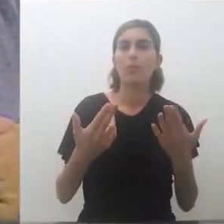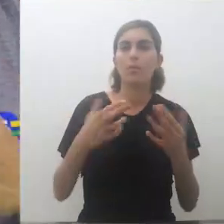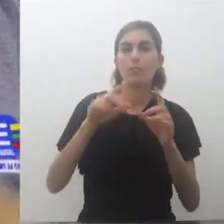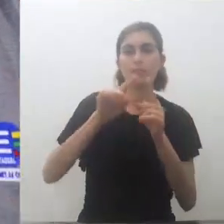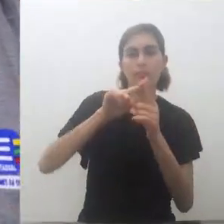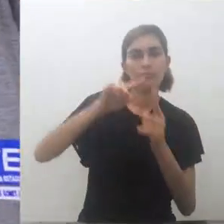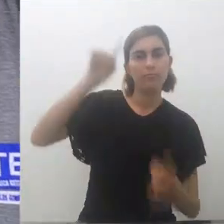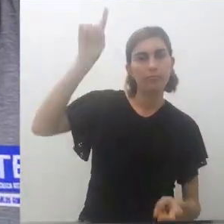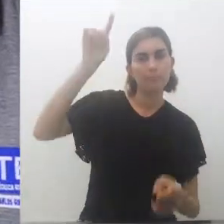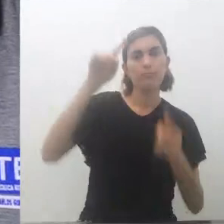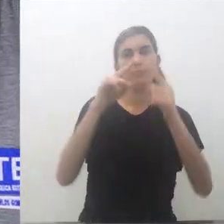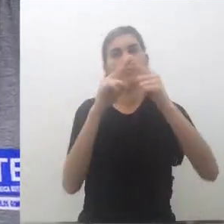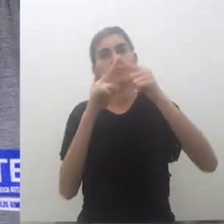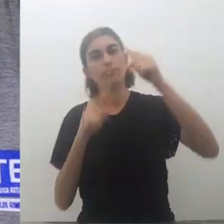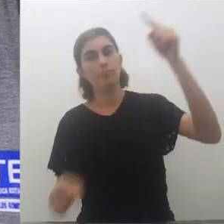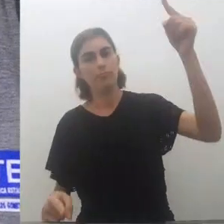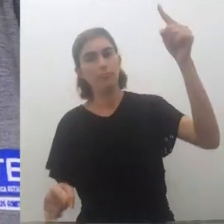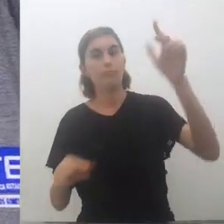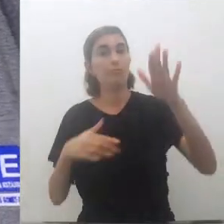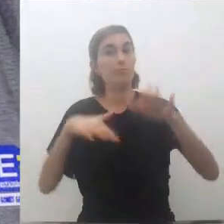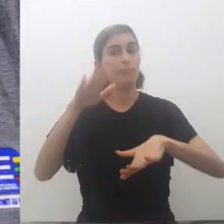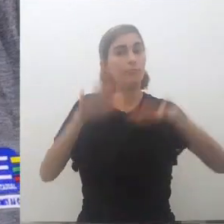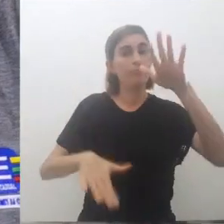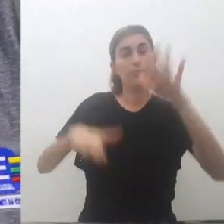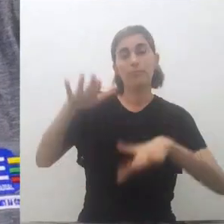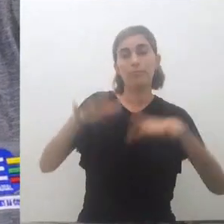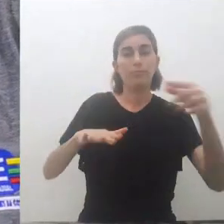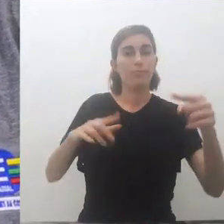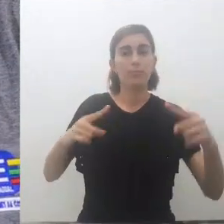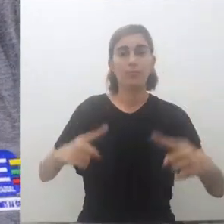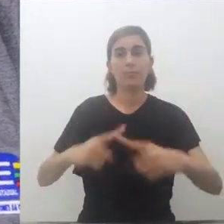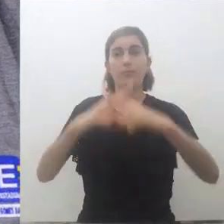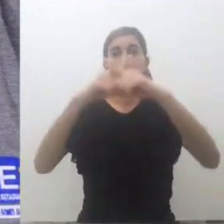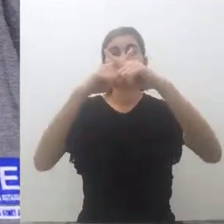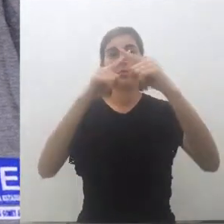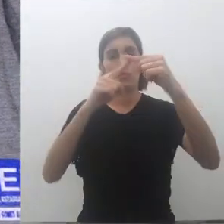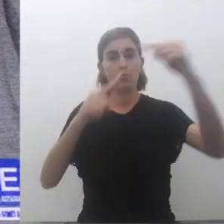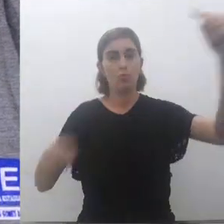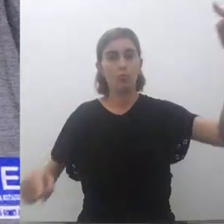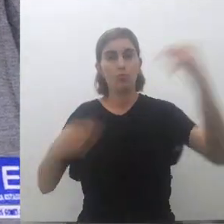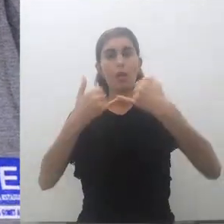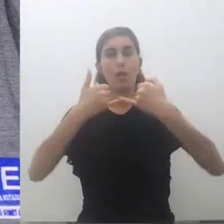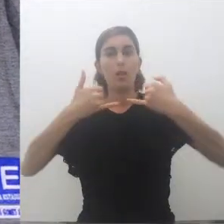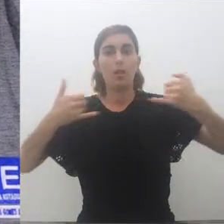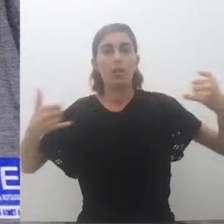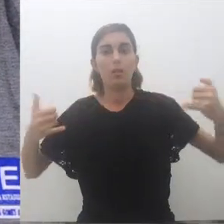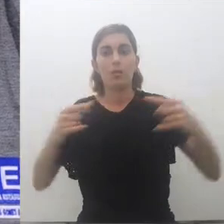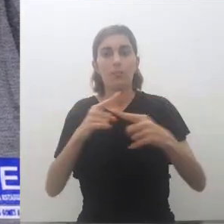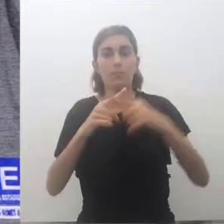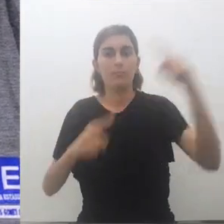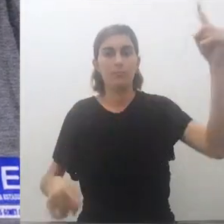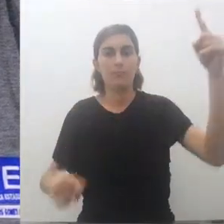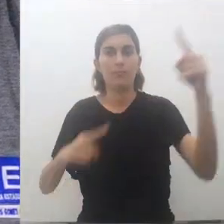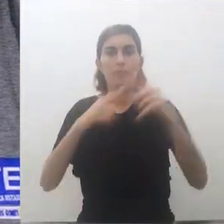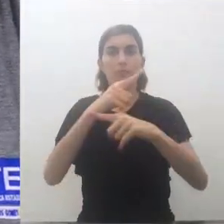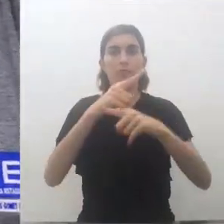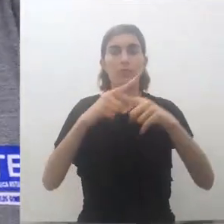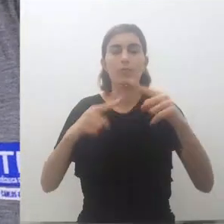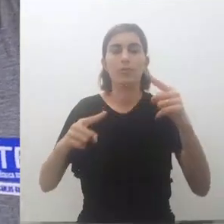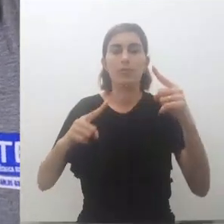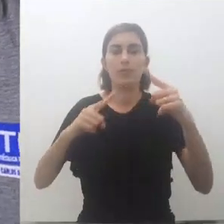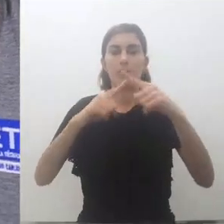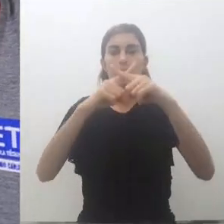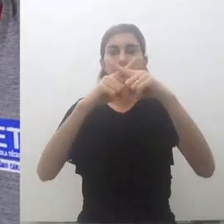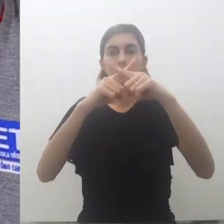alinhamento de linhas que se cruzam e fazem com que eles se relacionem através dos pontos